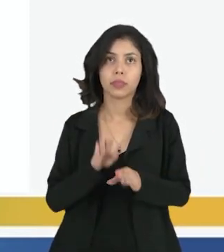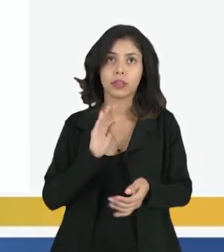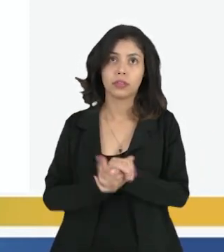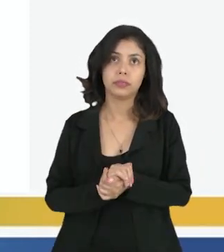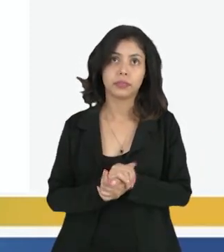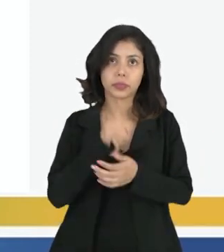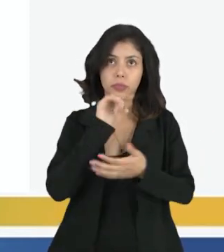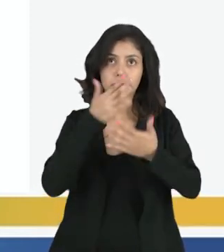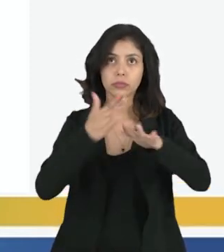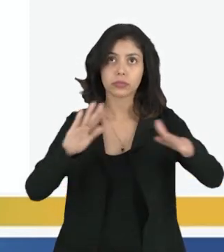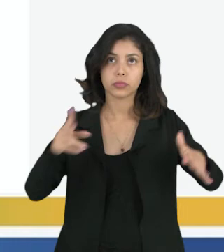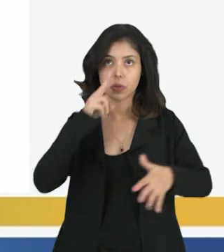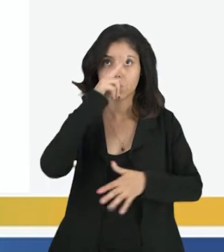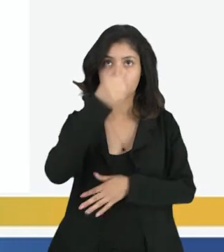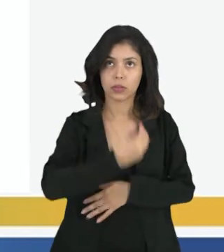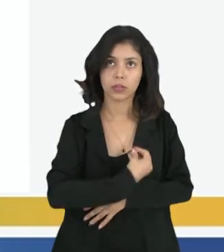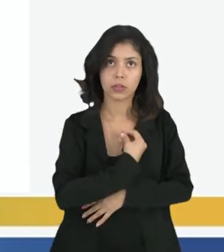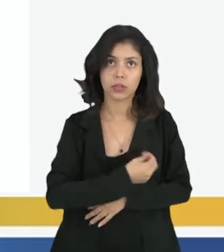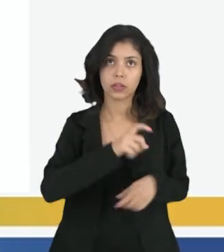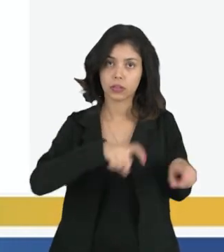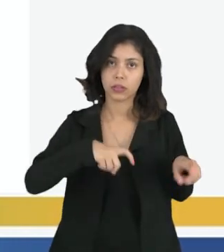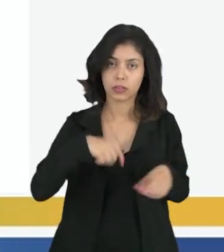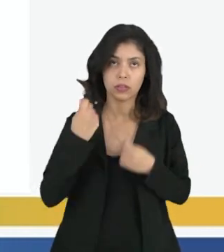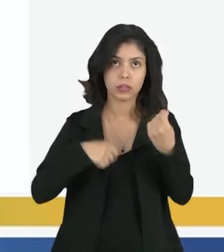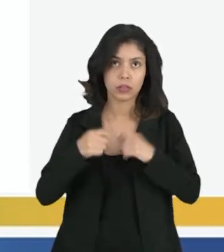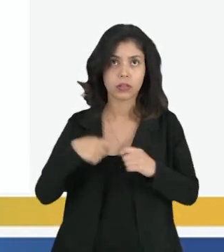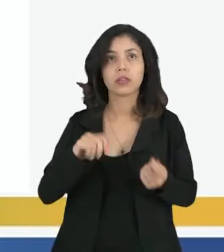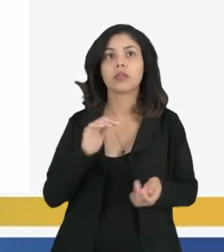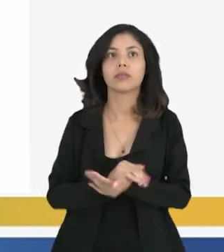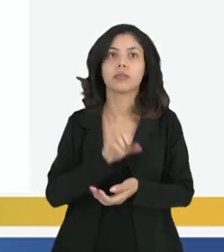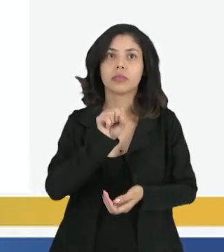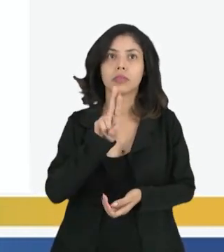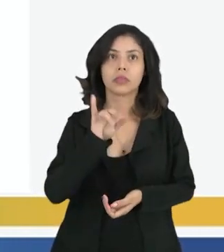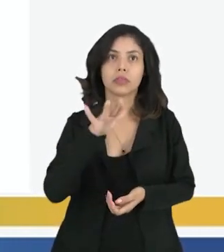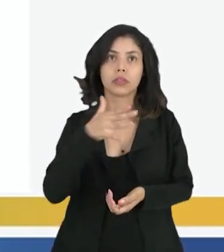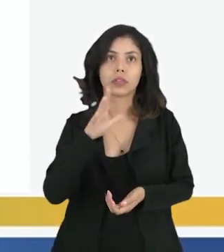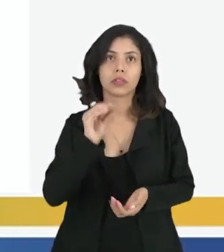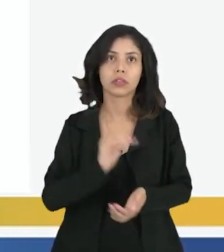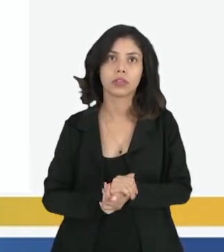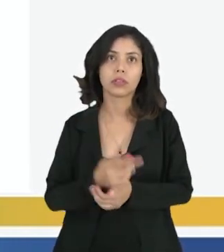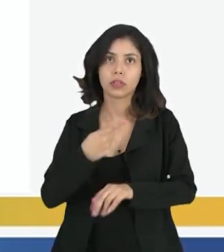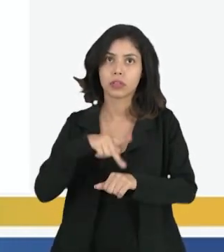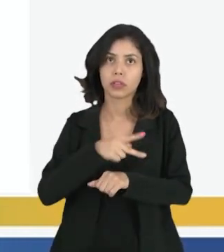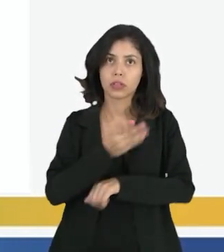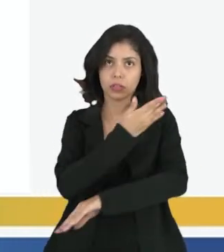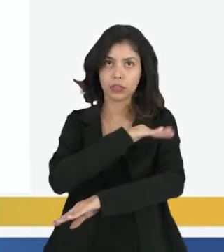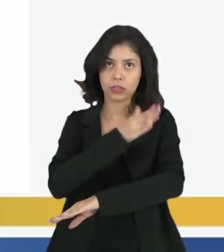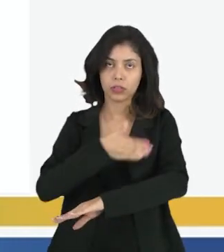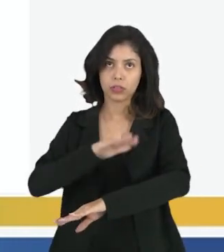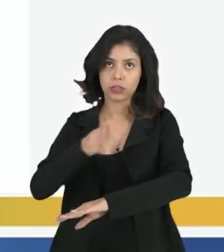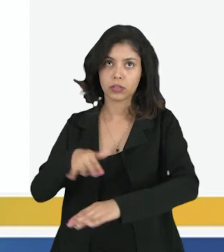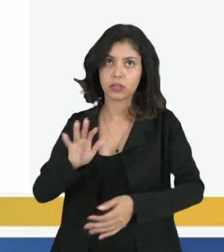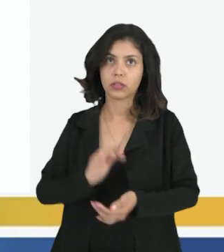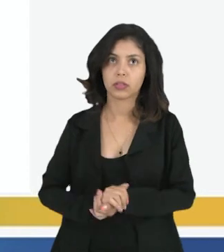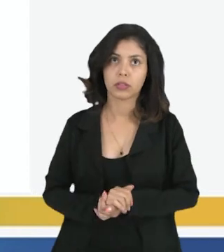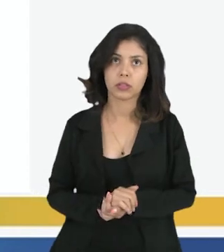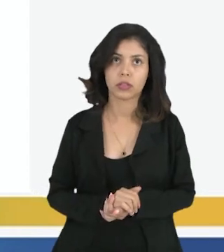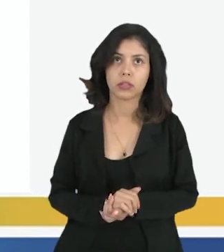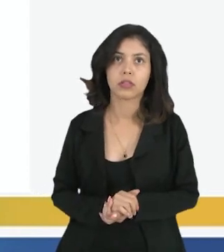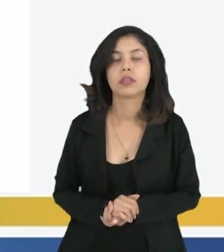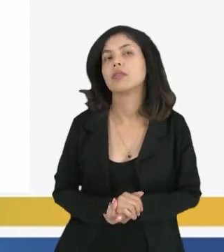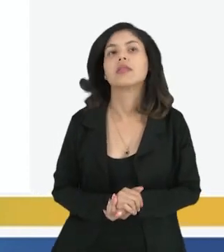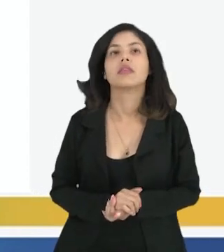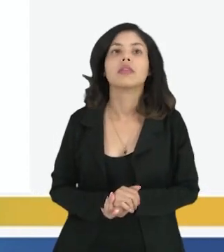Oceano Atlântico com forte presença da agricultura na economia. Letra C, país mais na